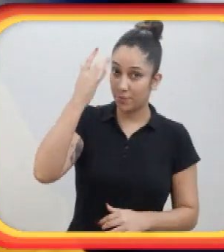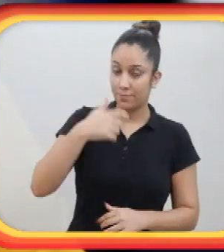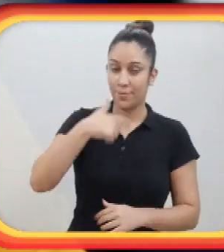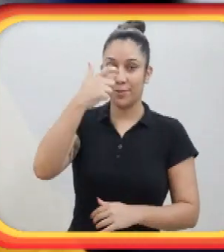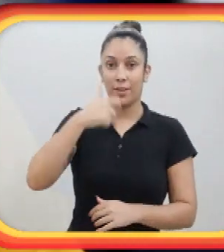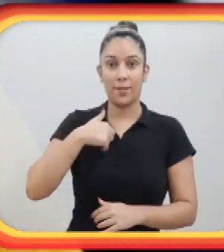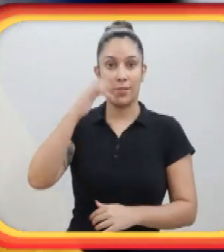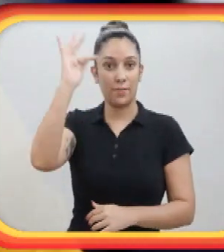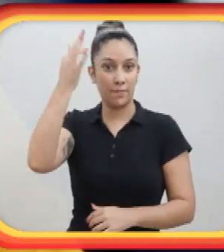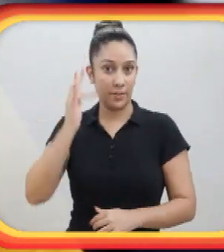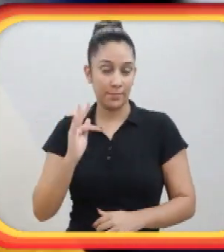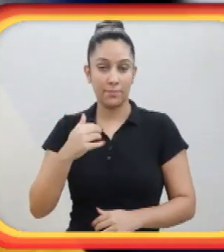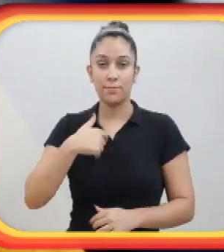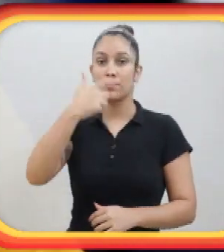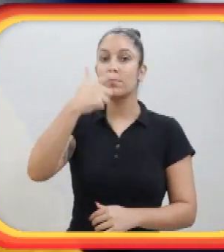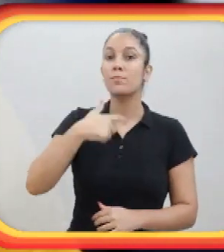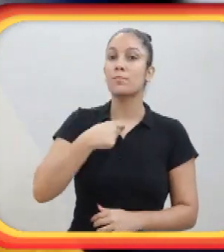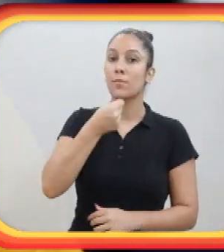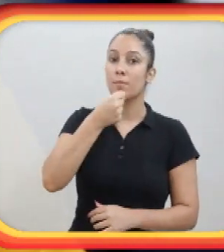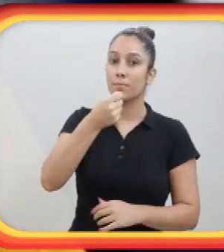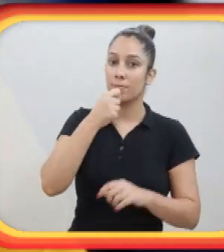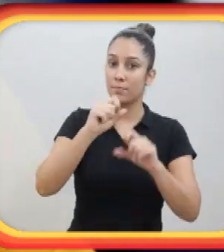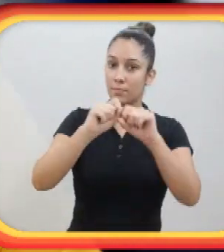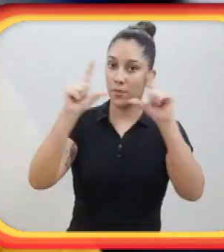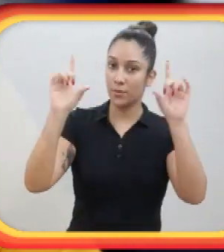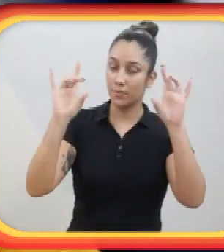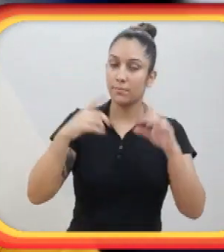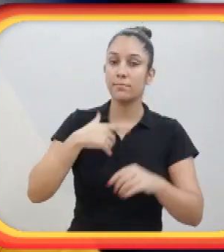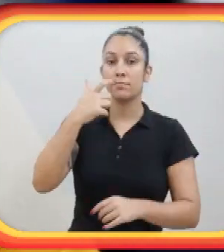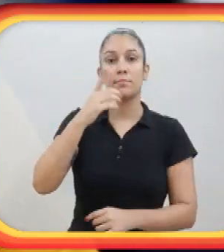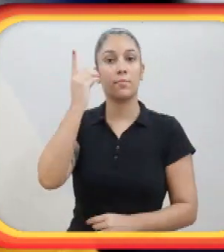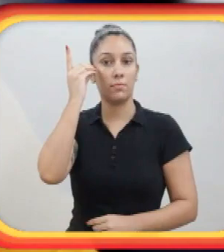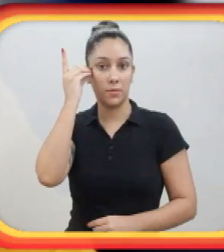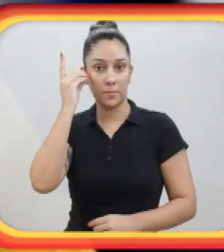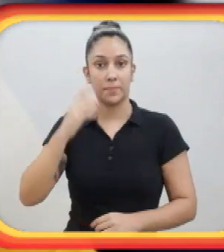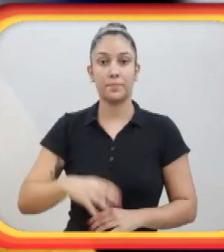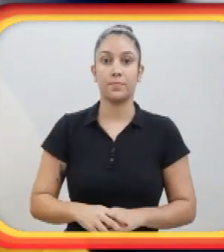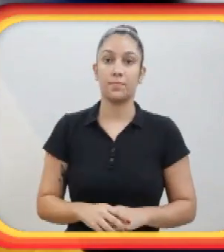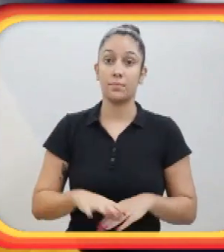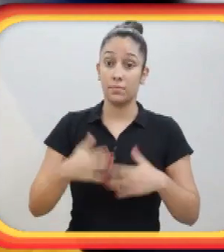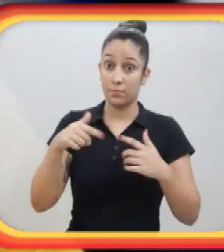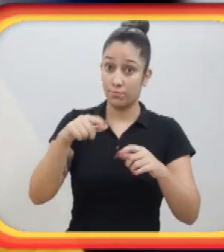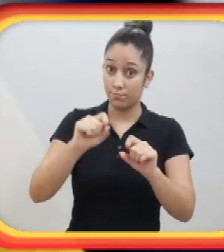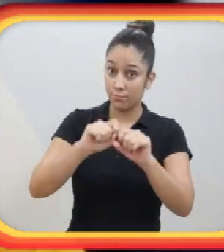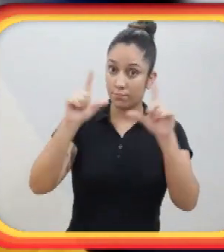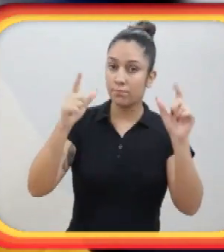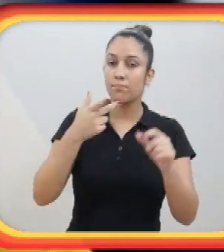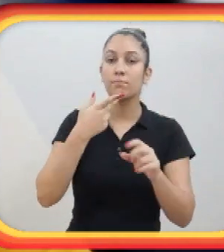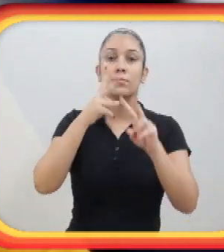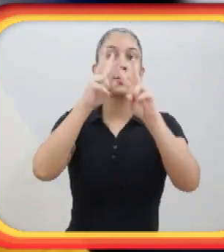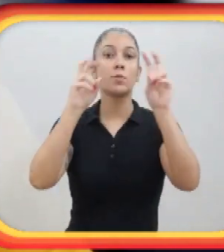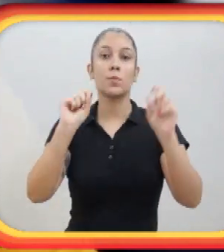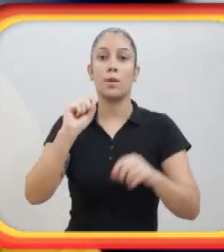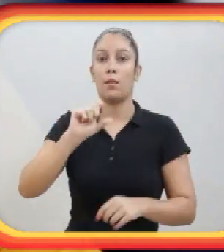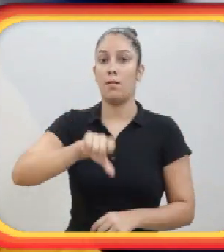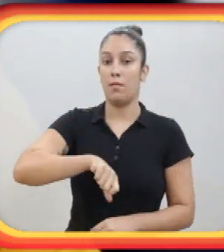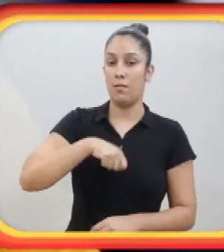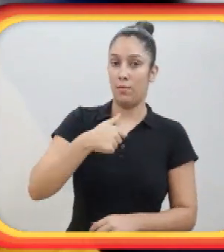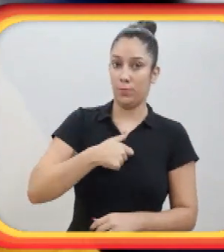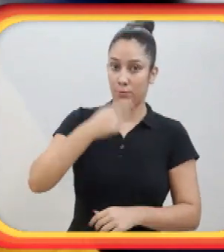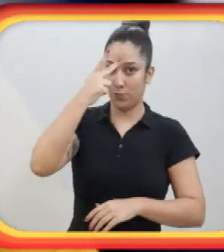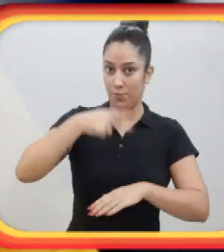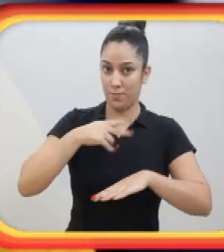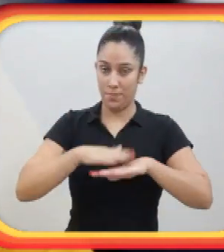Olá, pessoal. Sou Fernanda Honorato. Sou repórter do programa especial Tem a Síndrome de Down. E na nossa